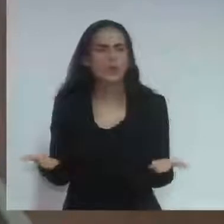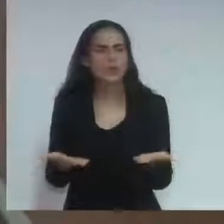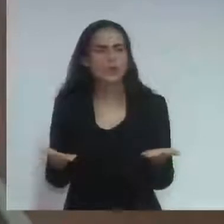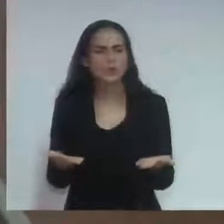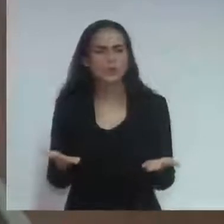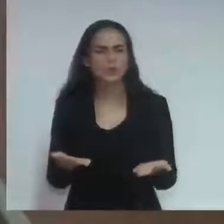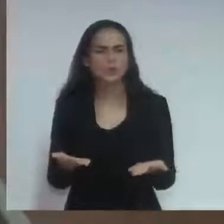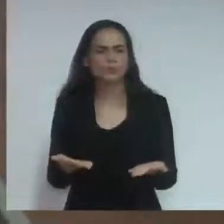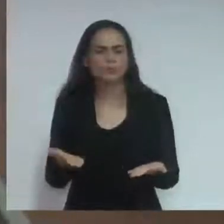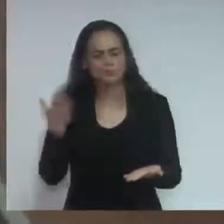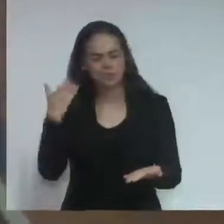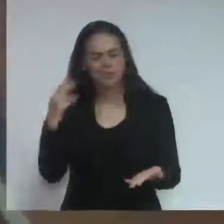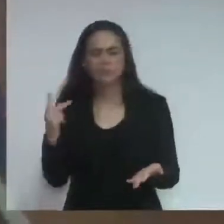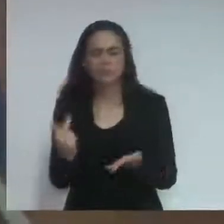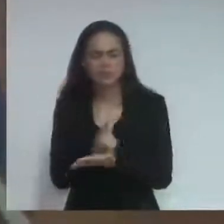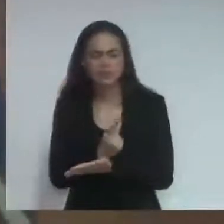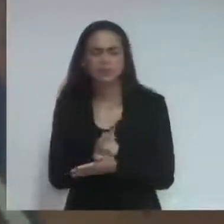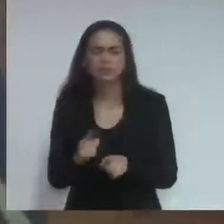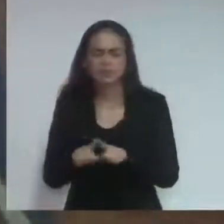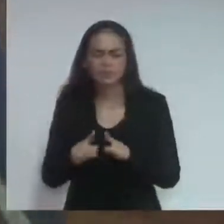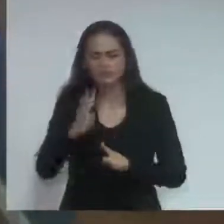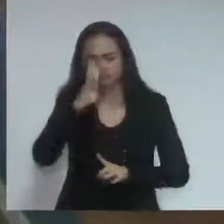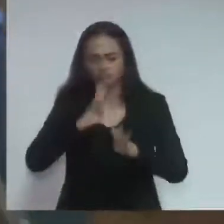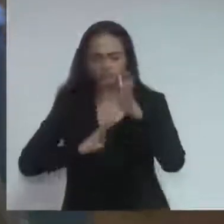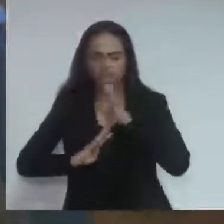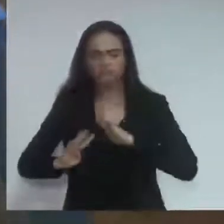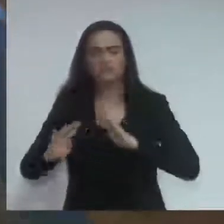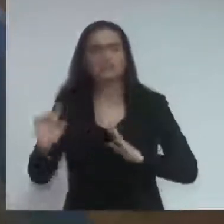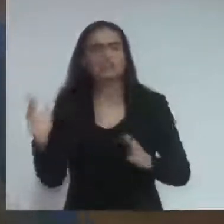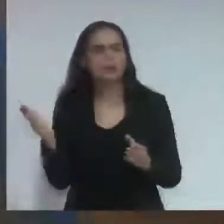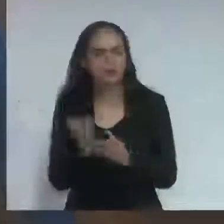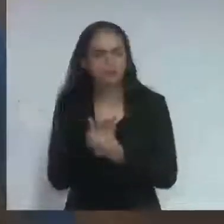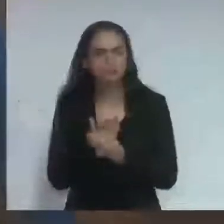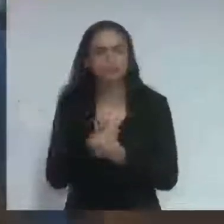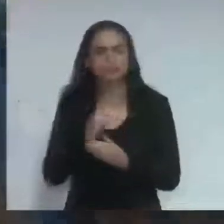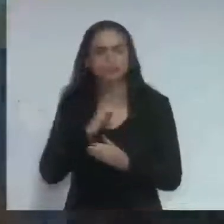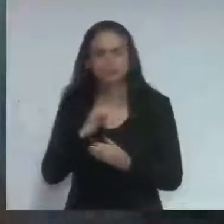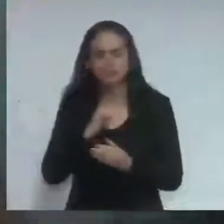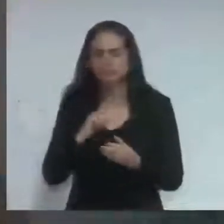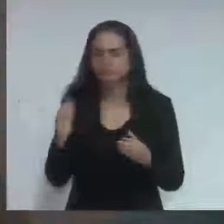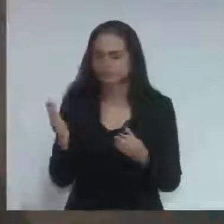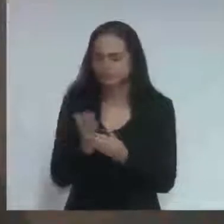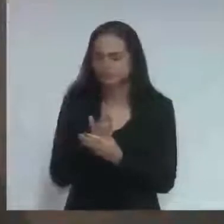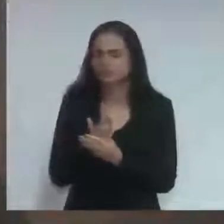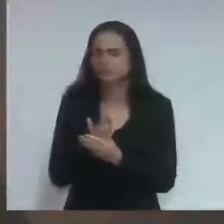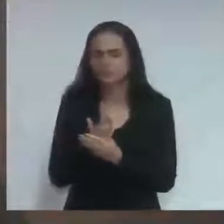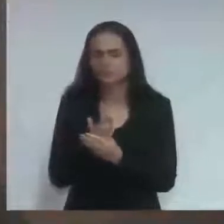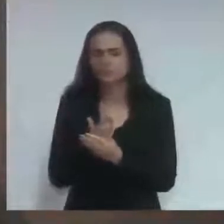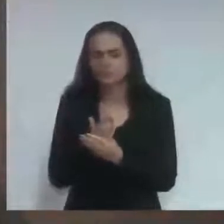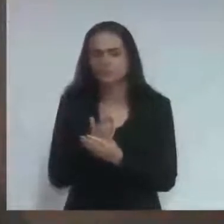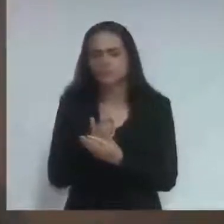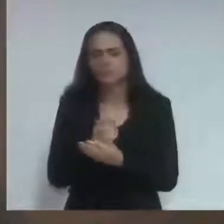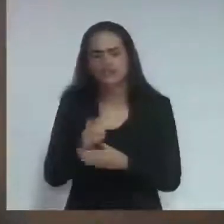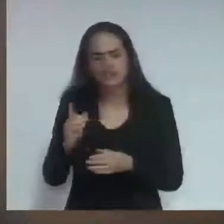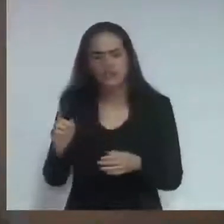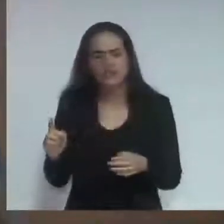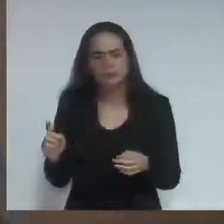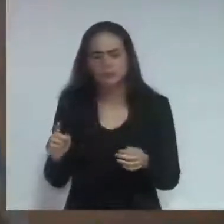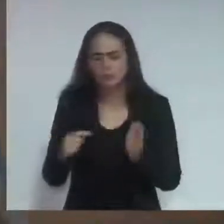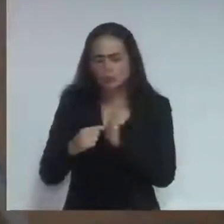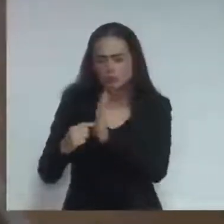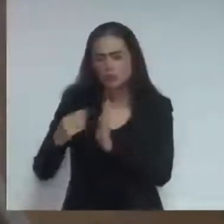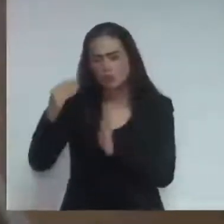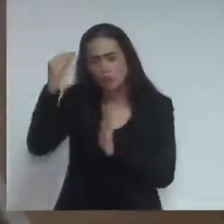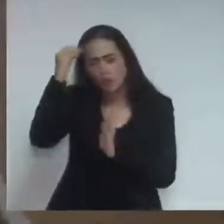né? Tive processos, tenho processos, tive condenação em primeira instância, né? Não